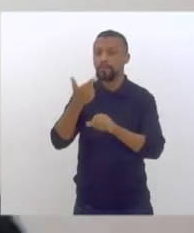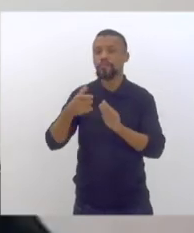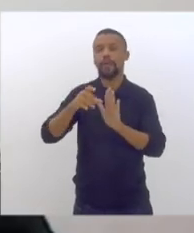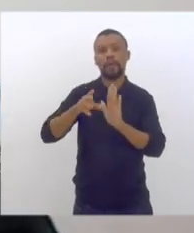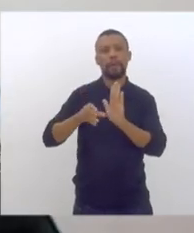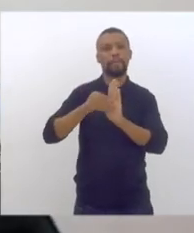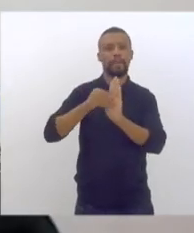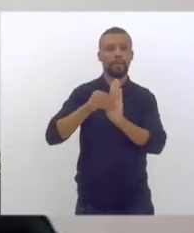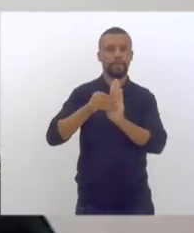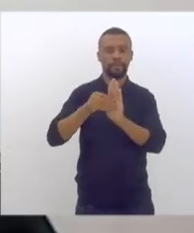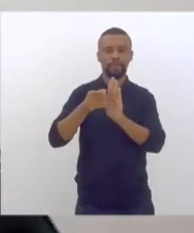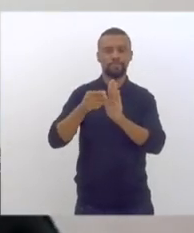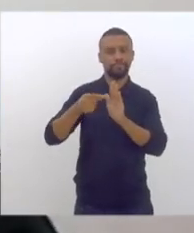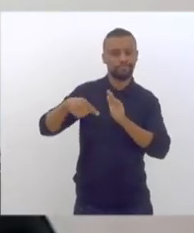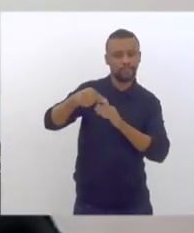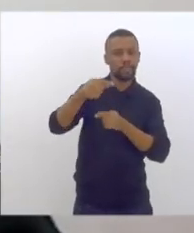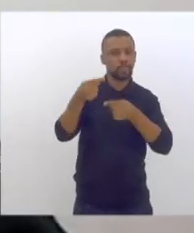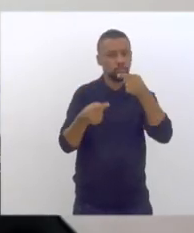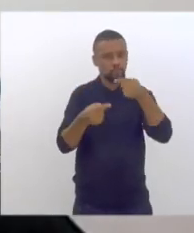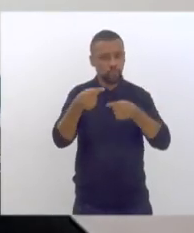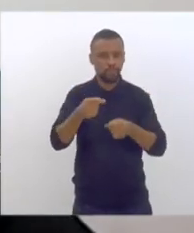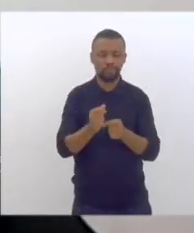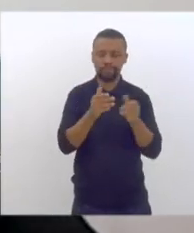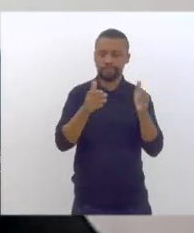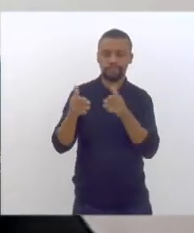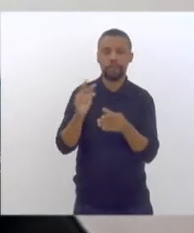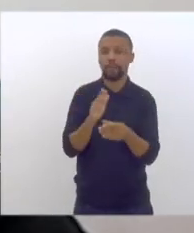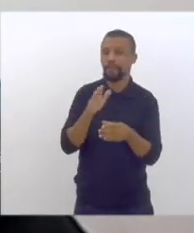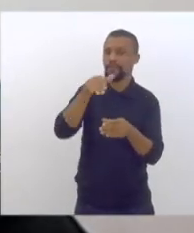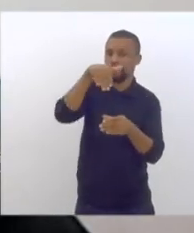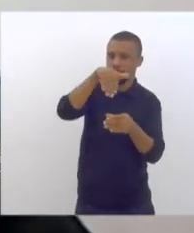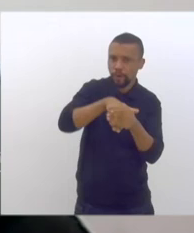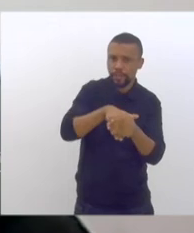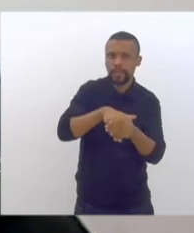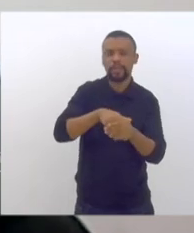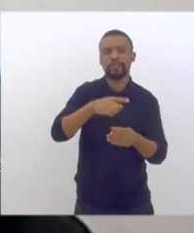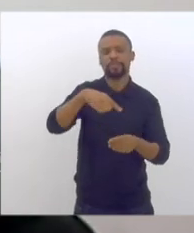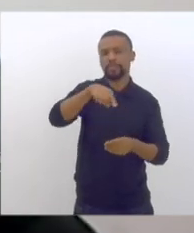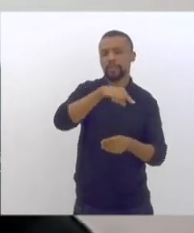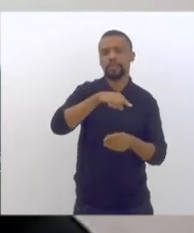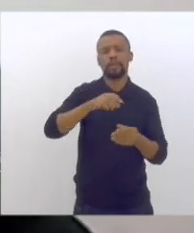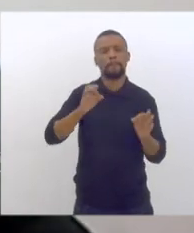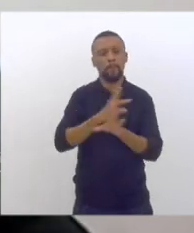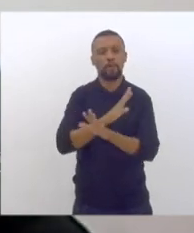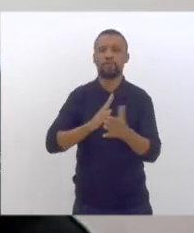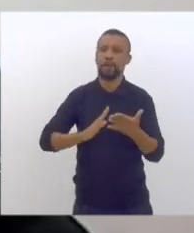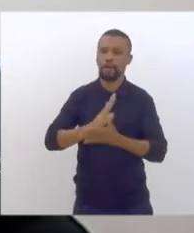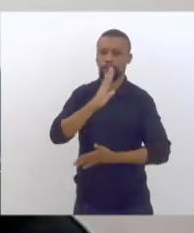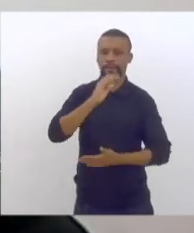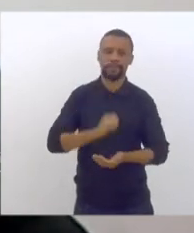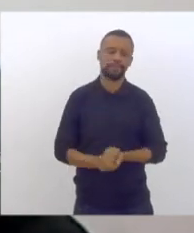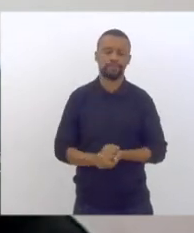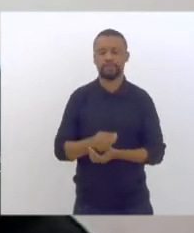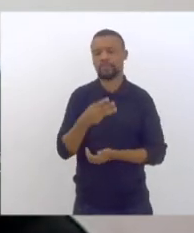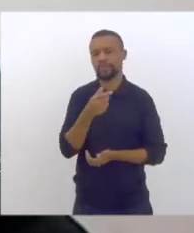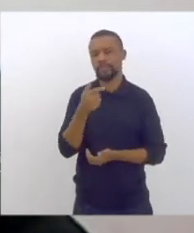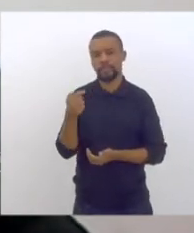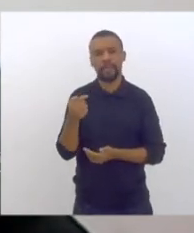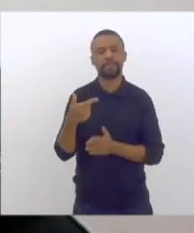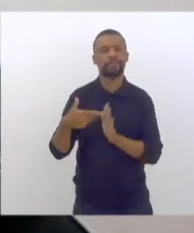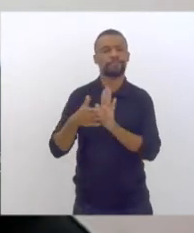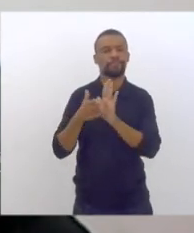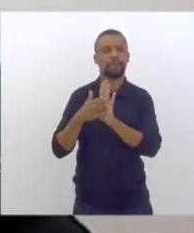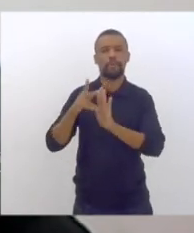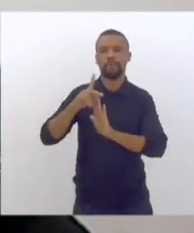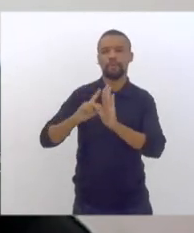em discussão em votação aprovado 37 da pauta